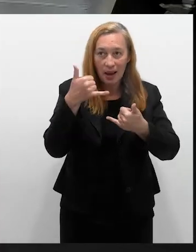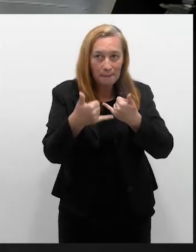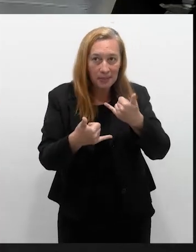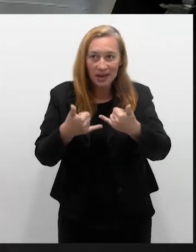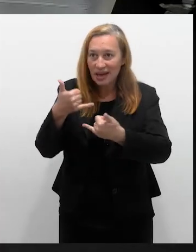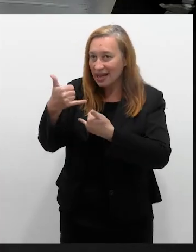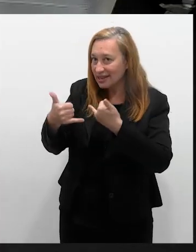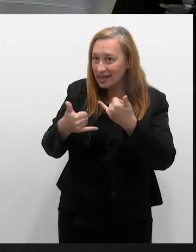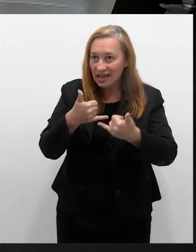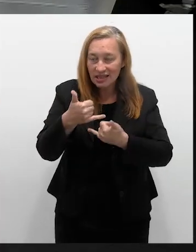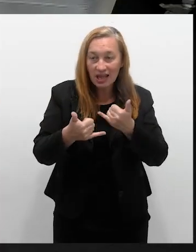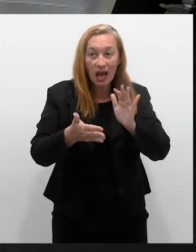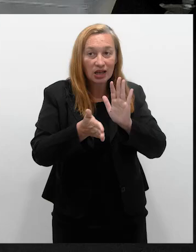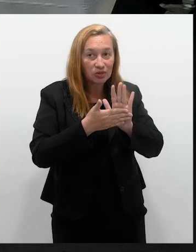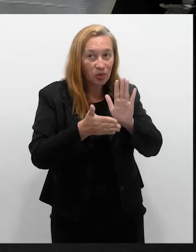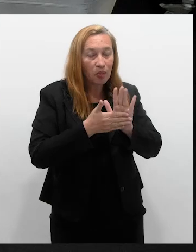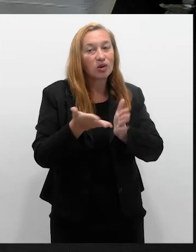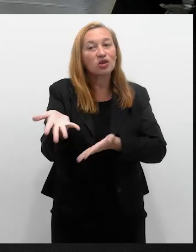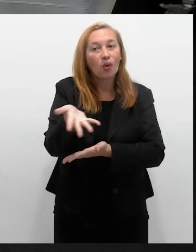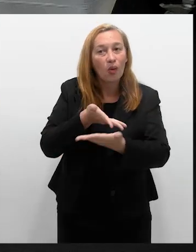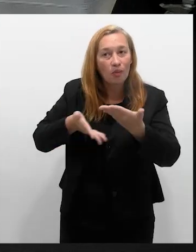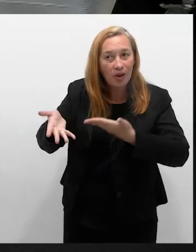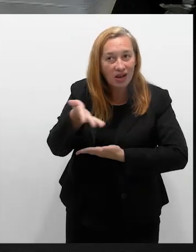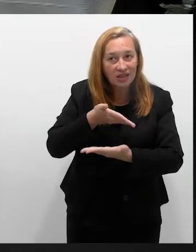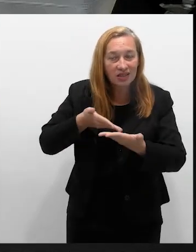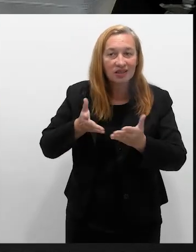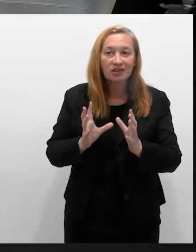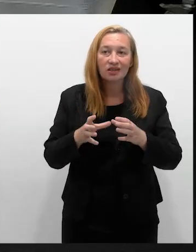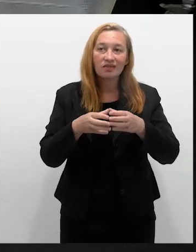do jogo, que são as propostas